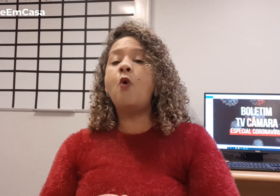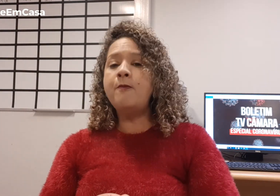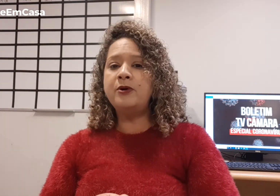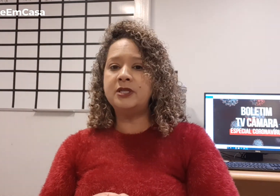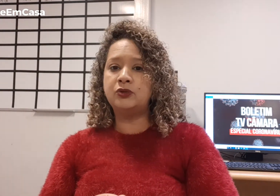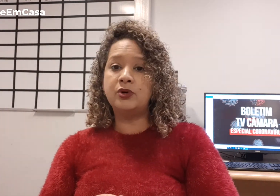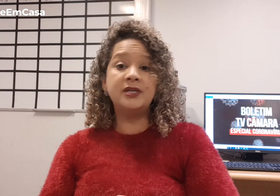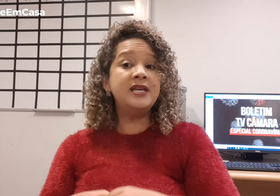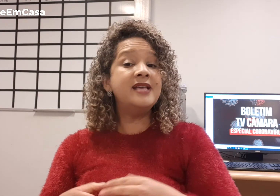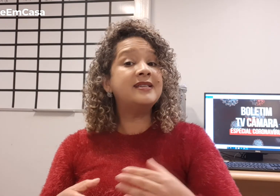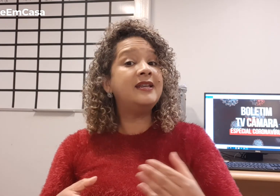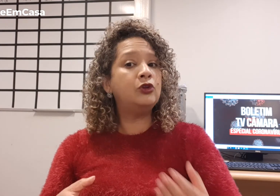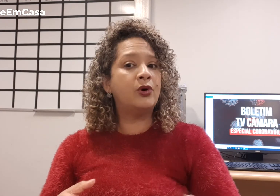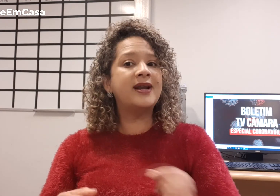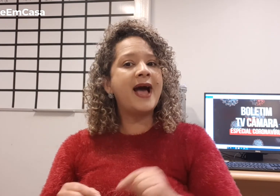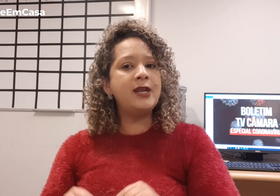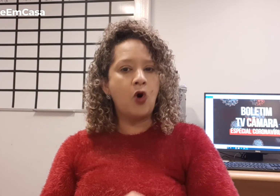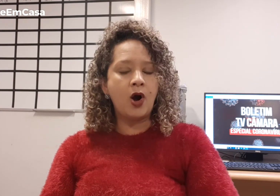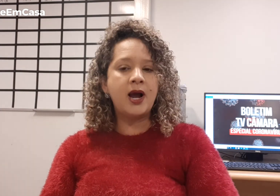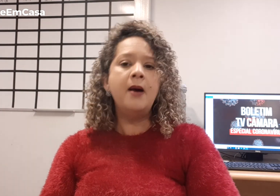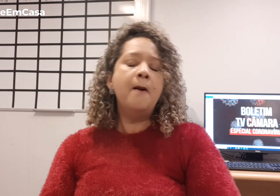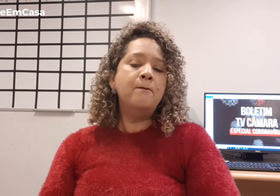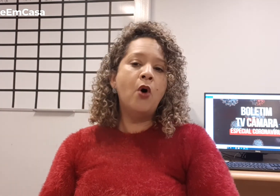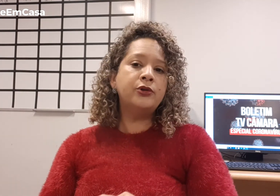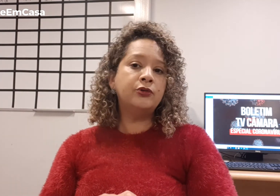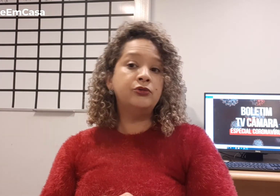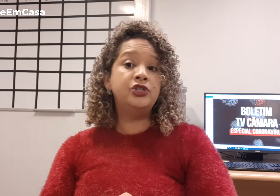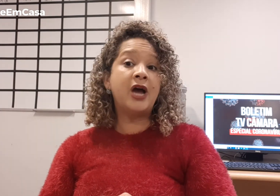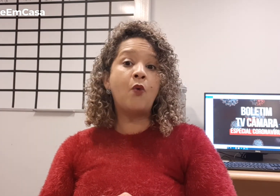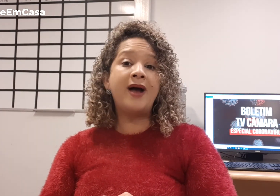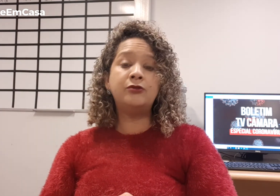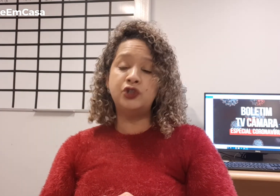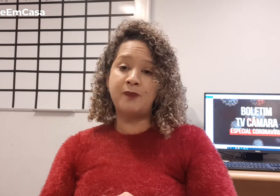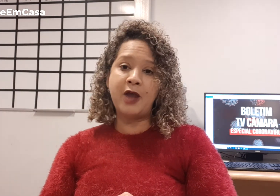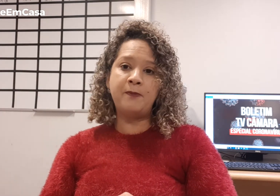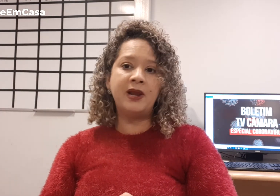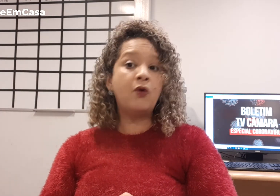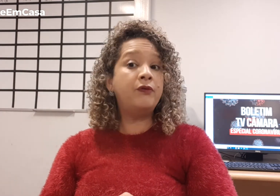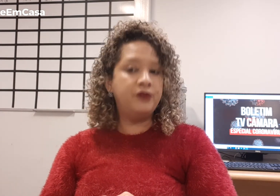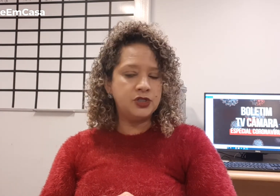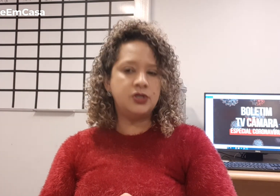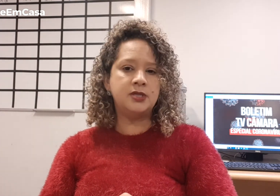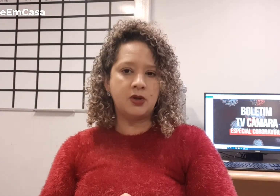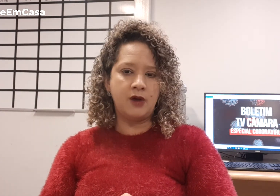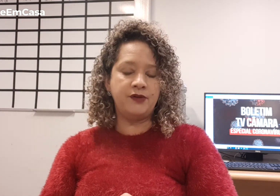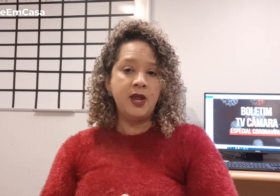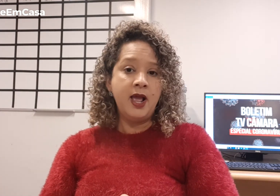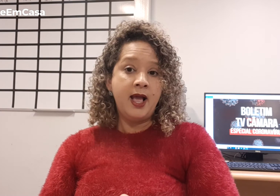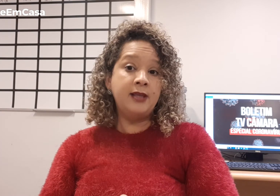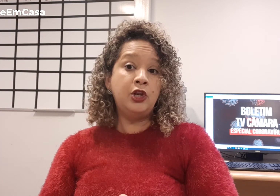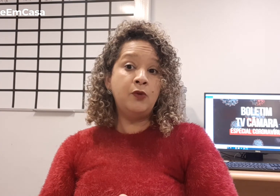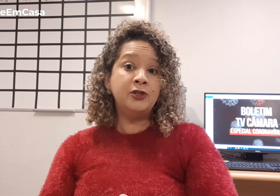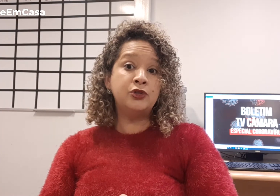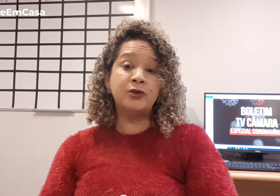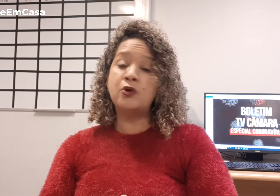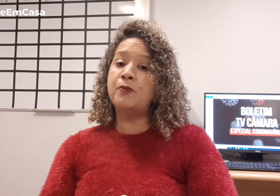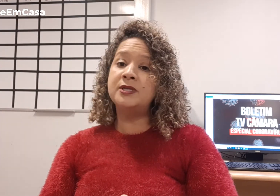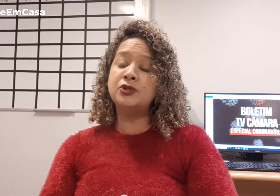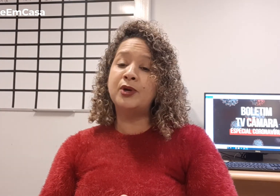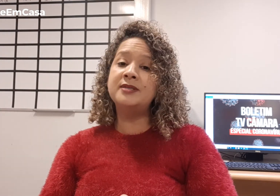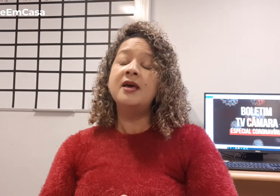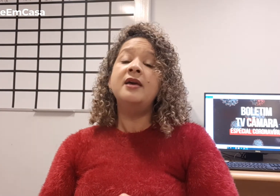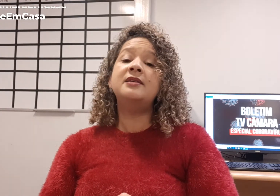ao compositor e escritor carioca morto no dia 4 de maio pela Covid-19. Entre uma de